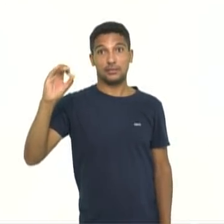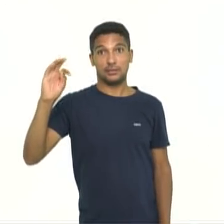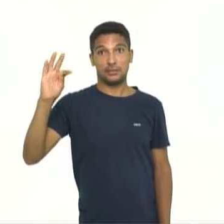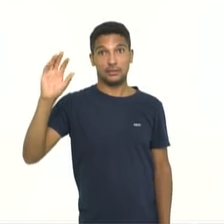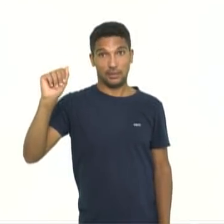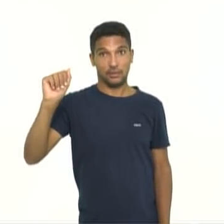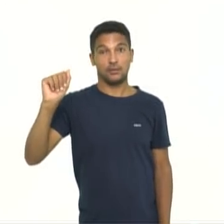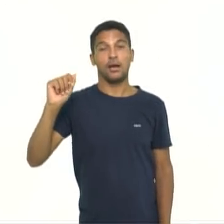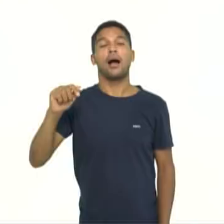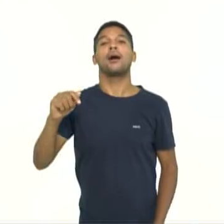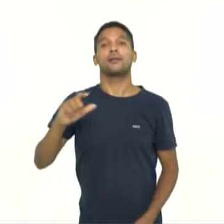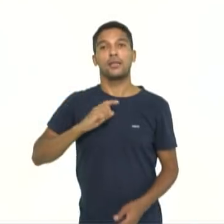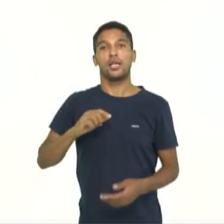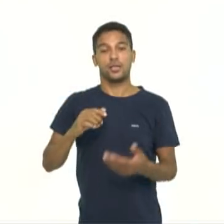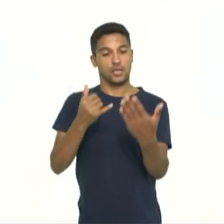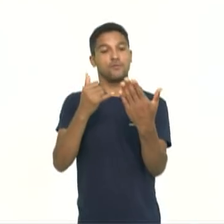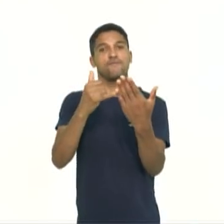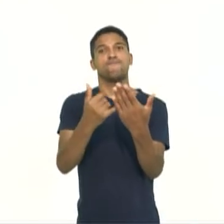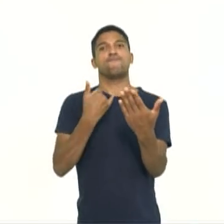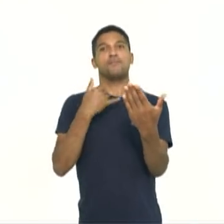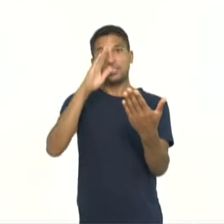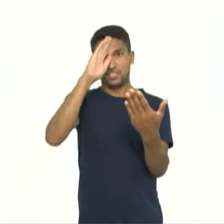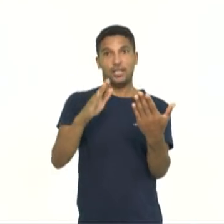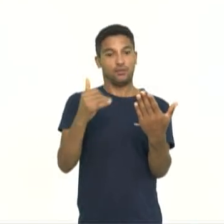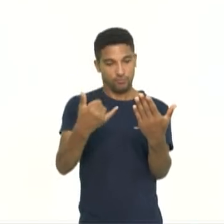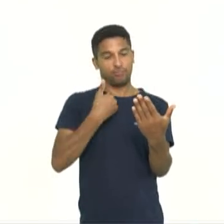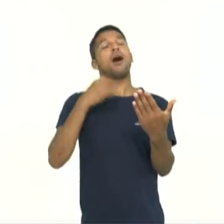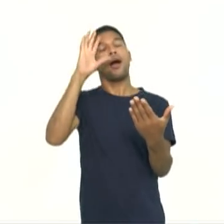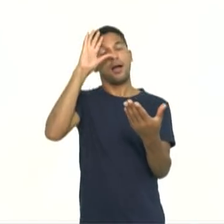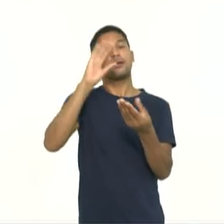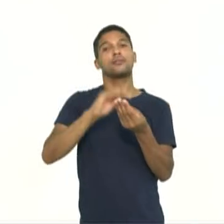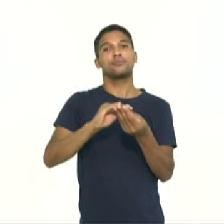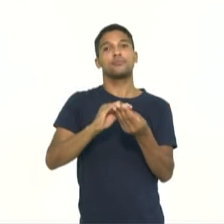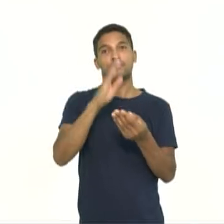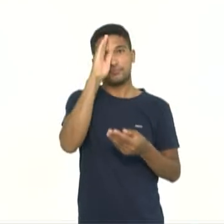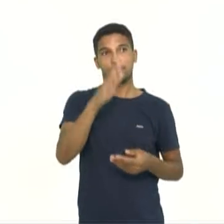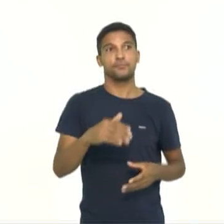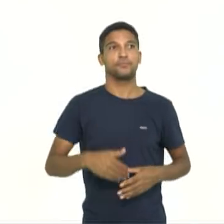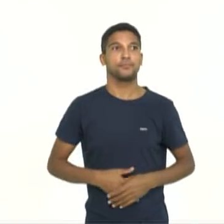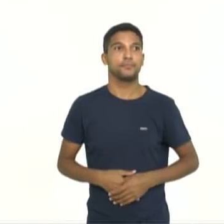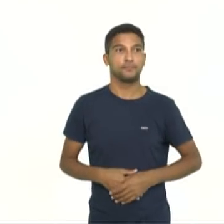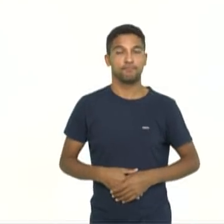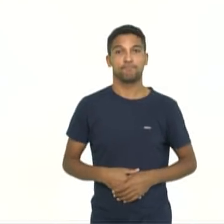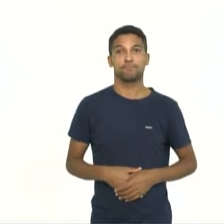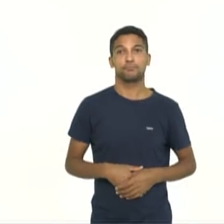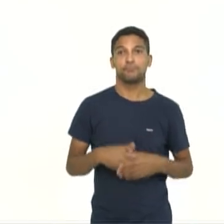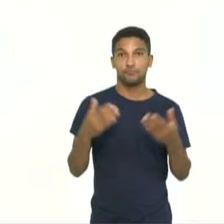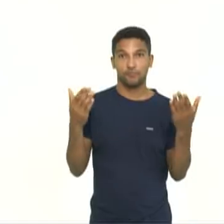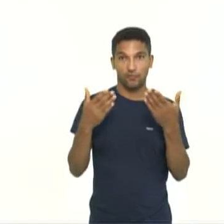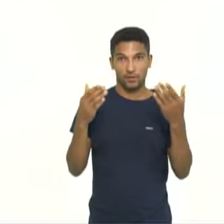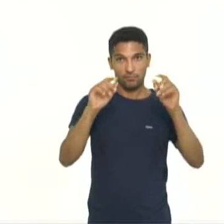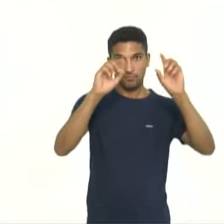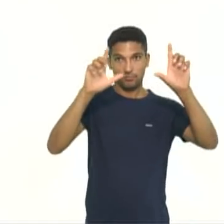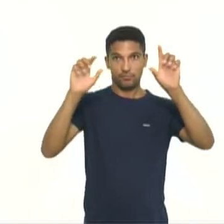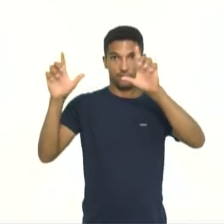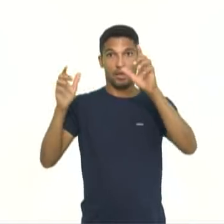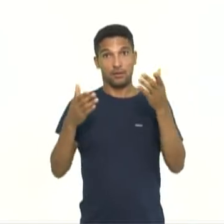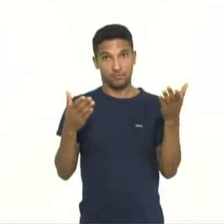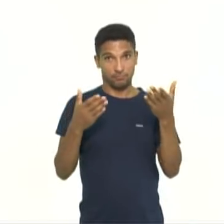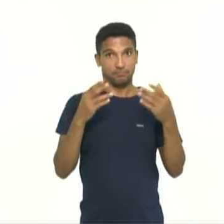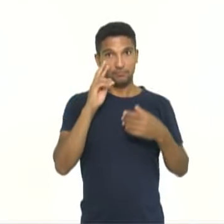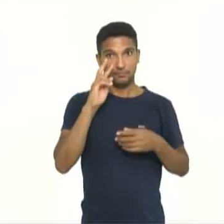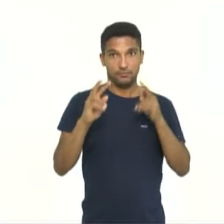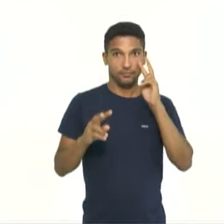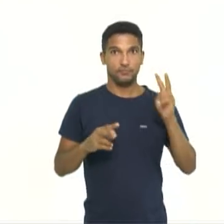aqui uma tirinha, né? Observem lá, Turma da Mônica. Minha terra tem Corinthians, onde canta o sabiá. E aí, o